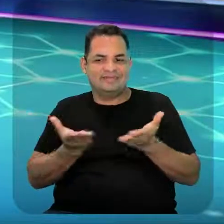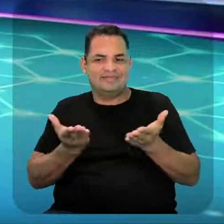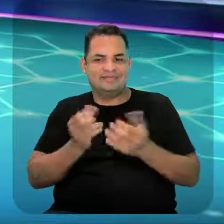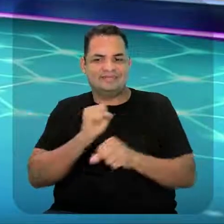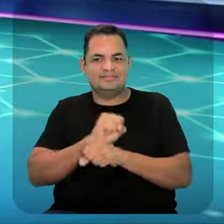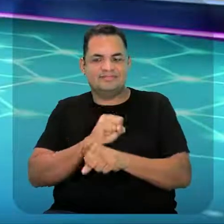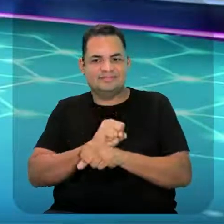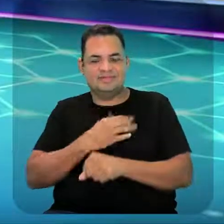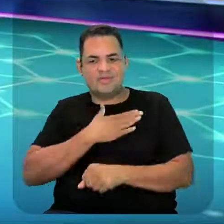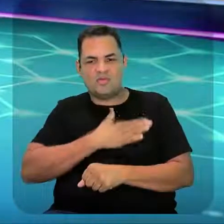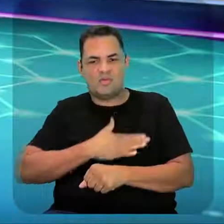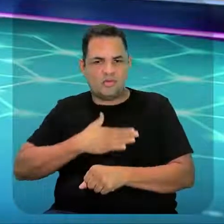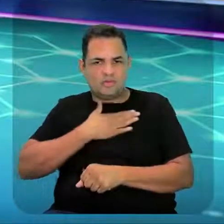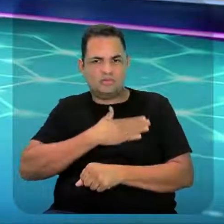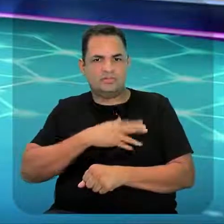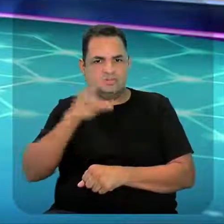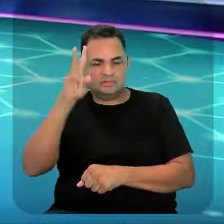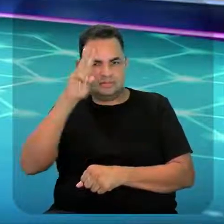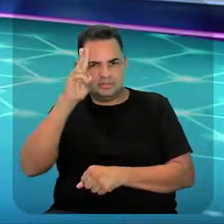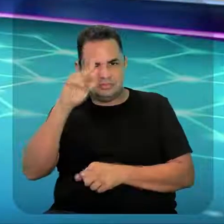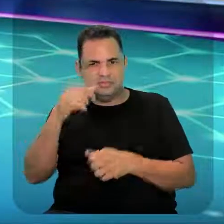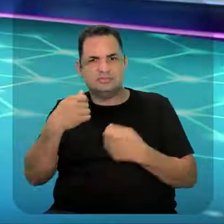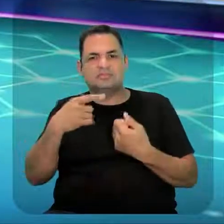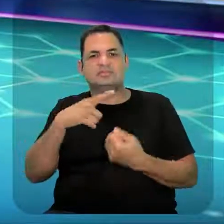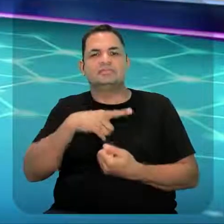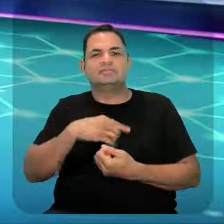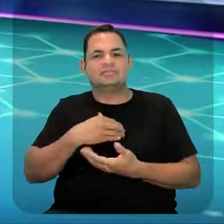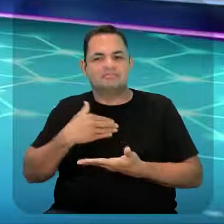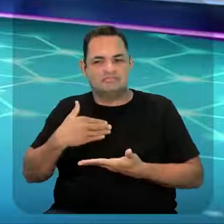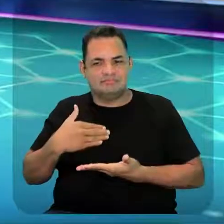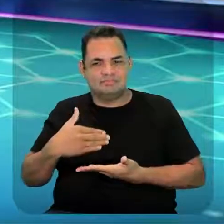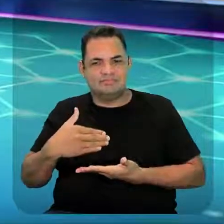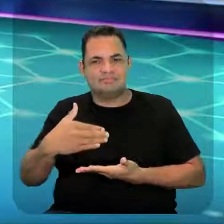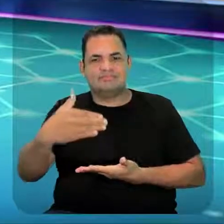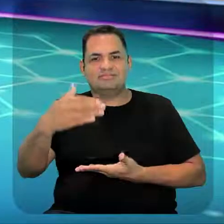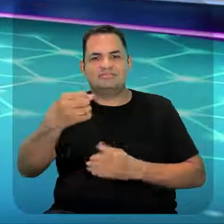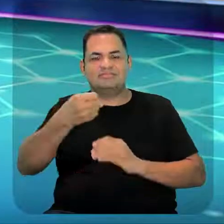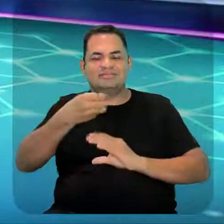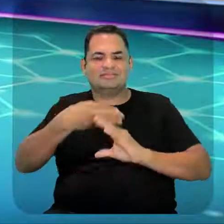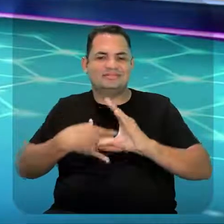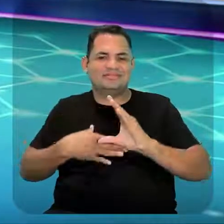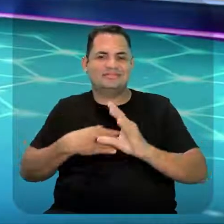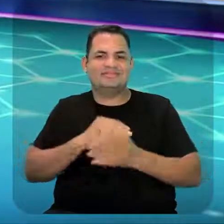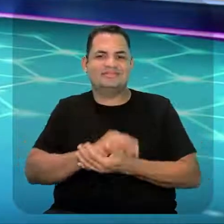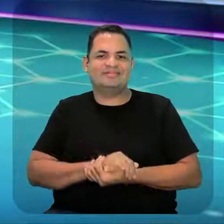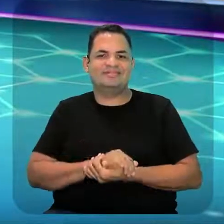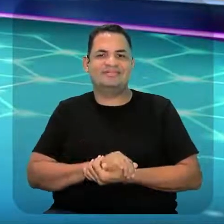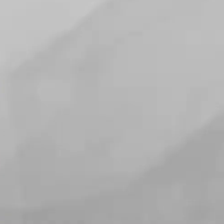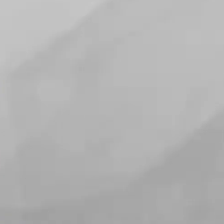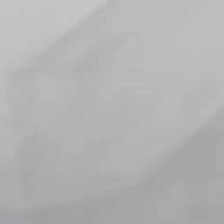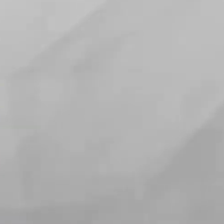Espero que vocês tenham gostado. E lembre-se que a gente ainda tem muita função para ver pela frente, viu?